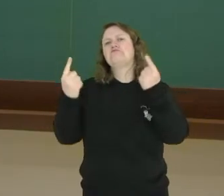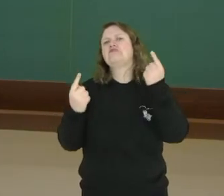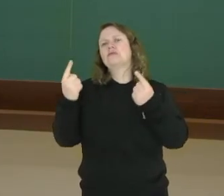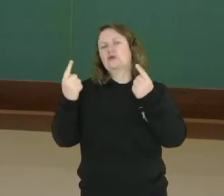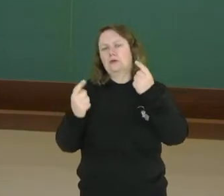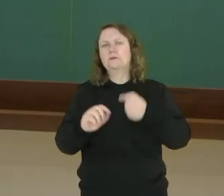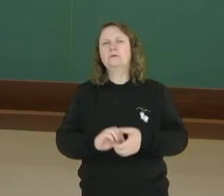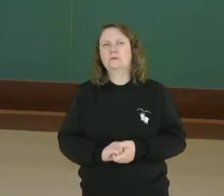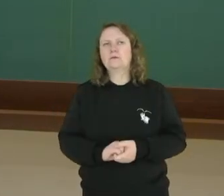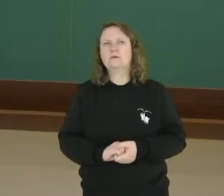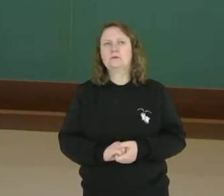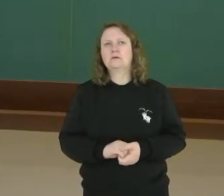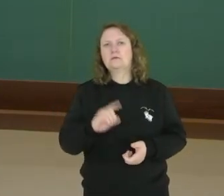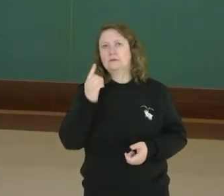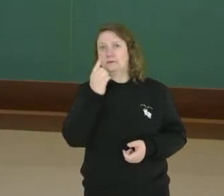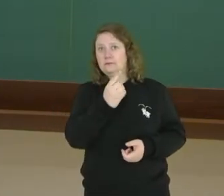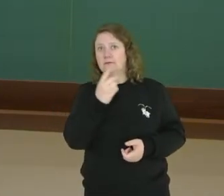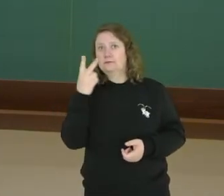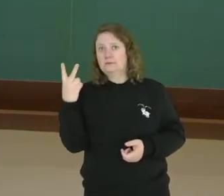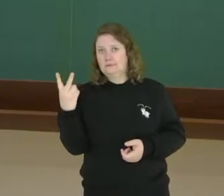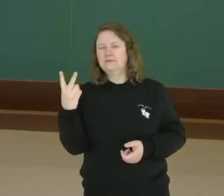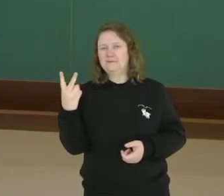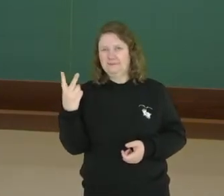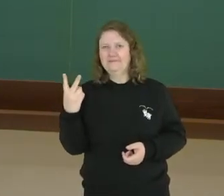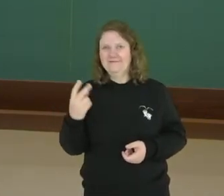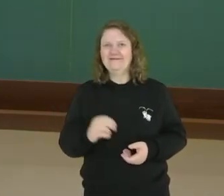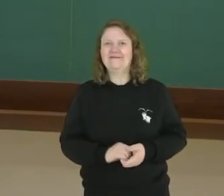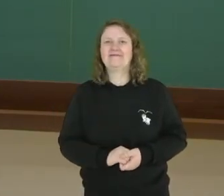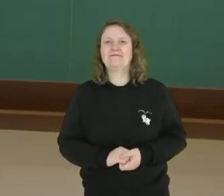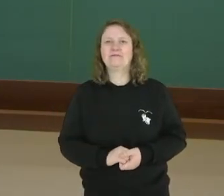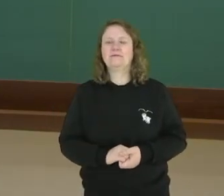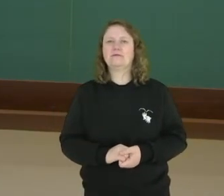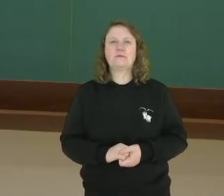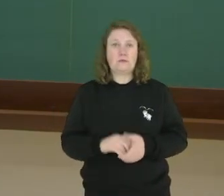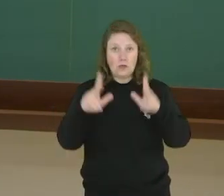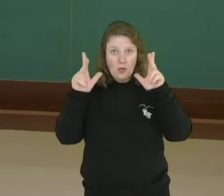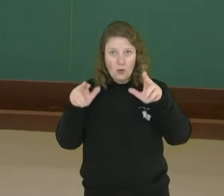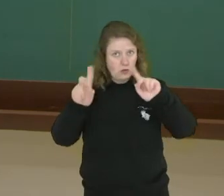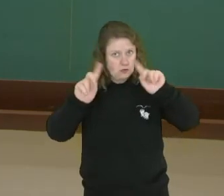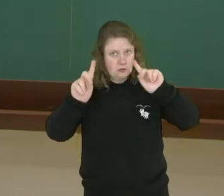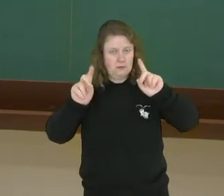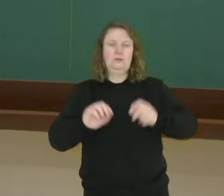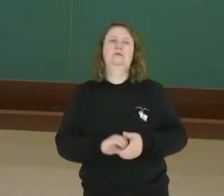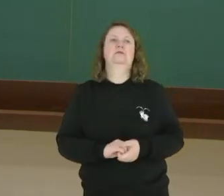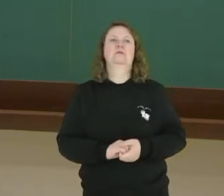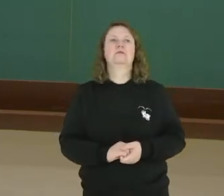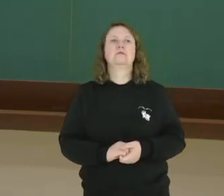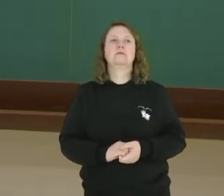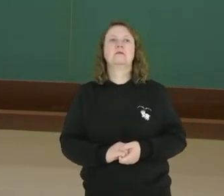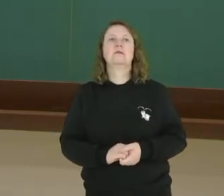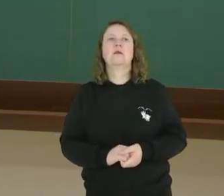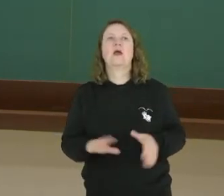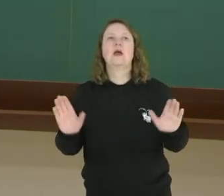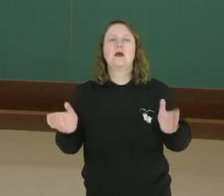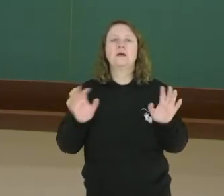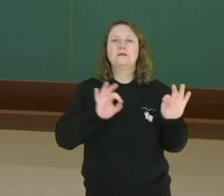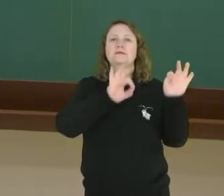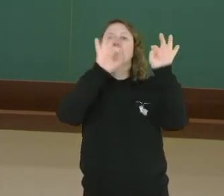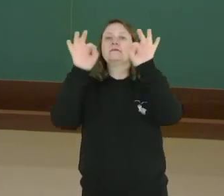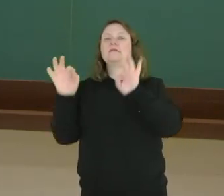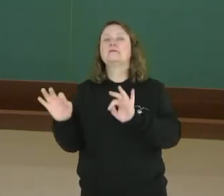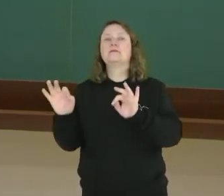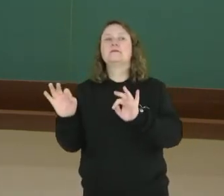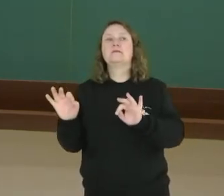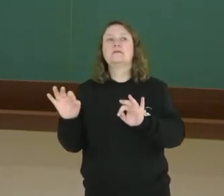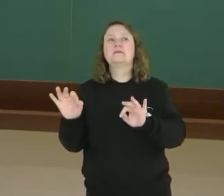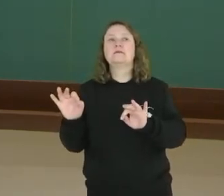diferencia jacaré de crocodilo, ok? Eles não são iguais. Muito bem. Vamos falar aqui dessa outra ordem, a ordem